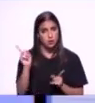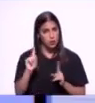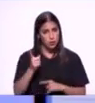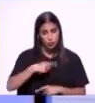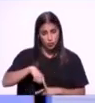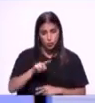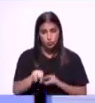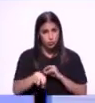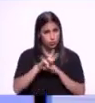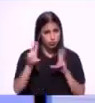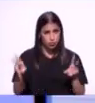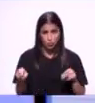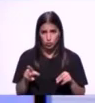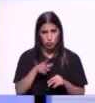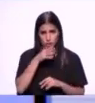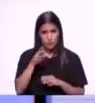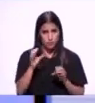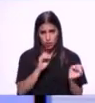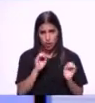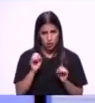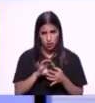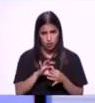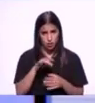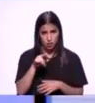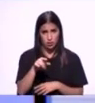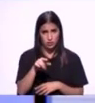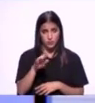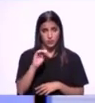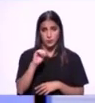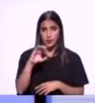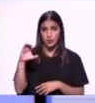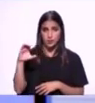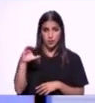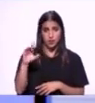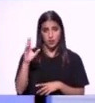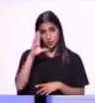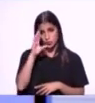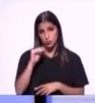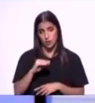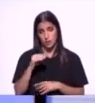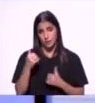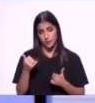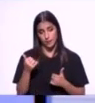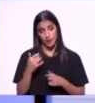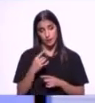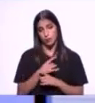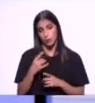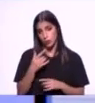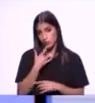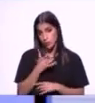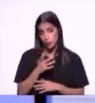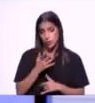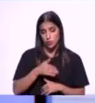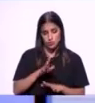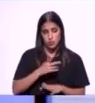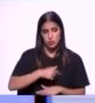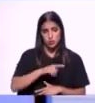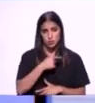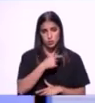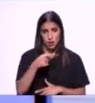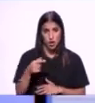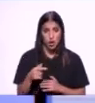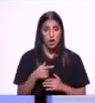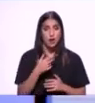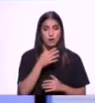o que quer que fosse em relação a isso. A SIC já não sabe tão bem, porque não o pode saber, mas nós temos a condições de afirmar